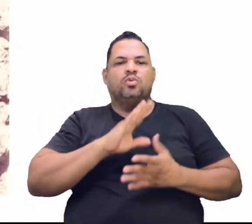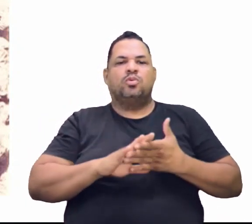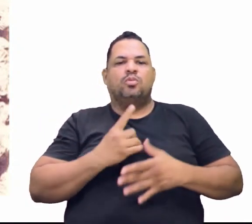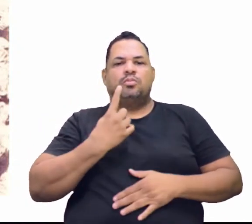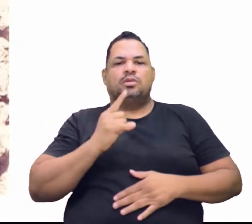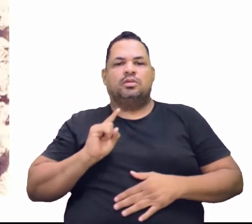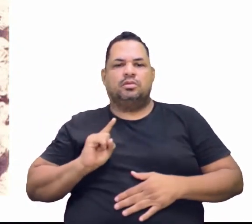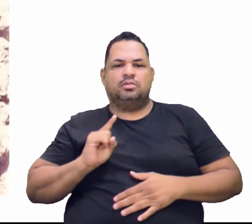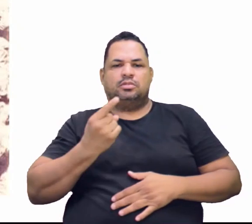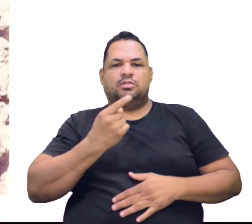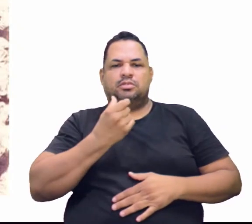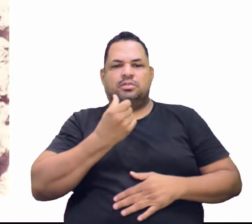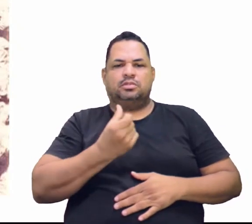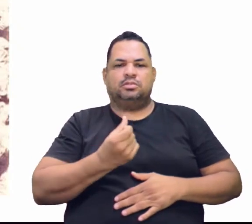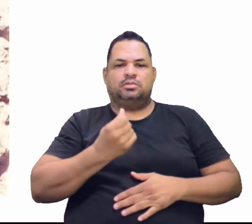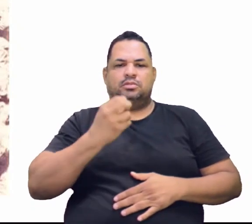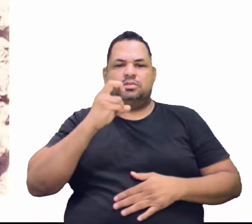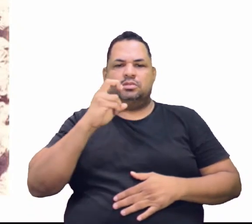de